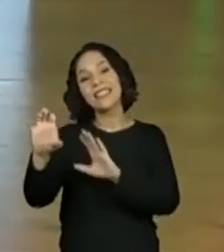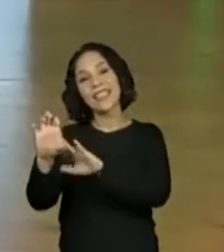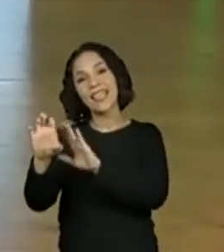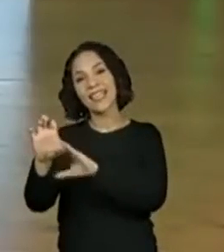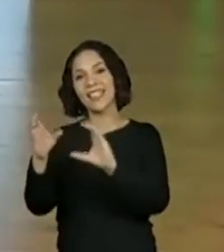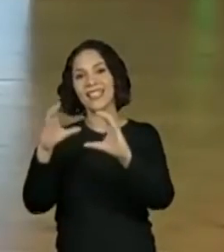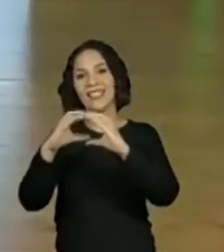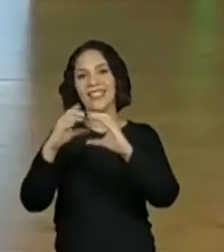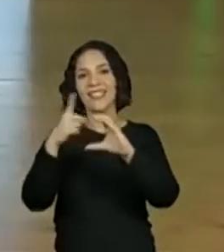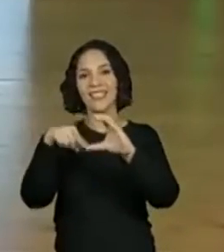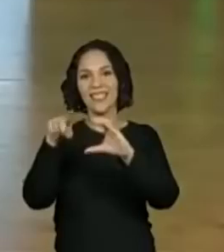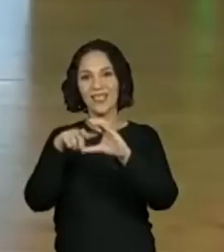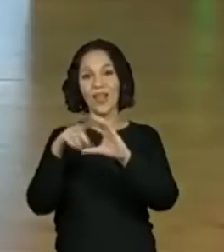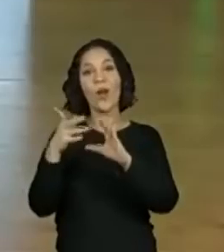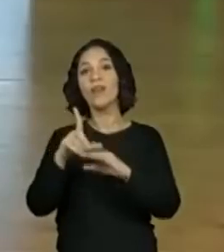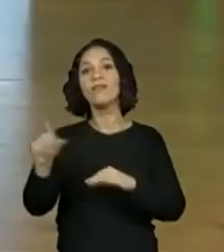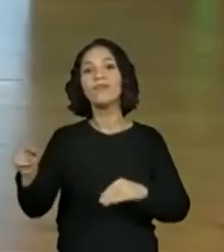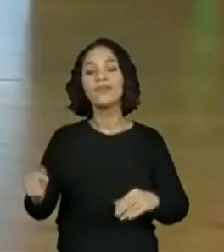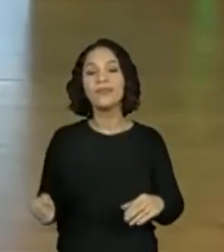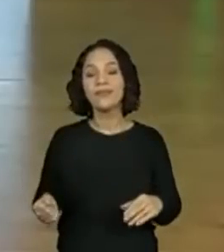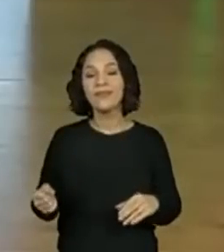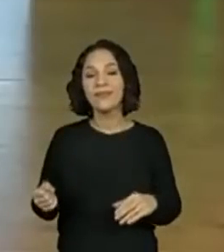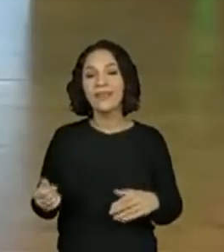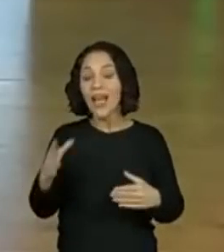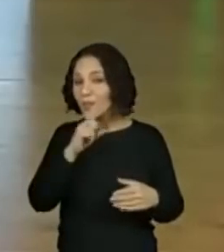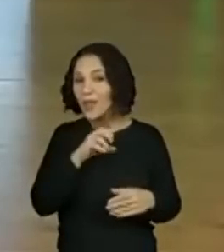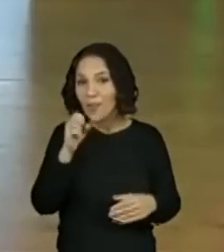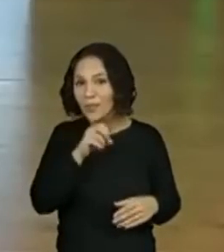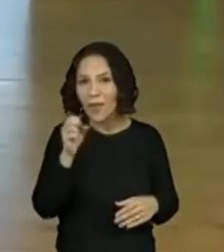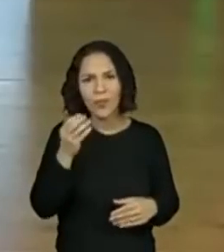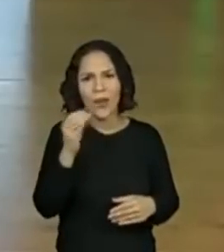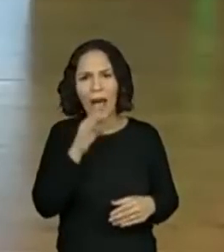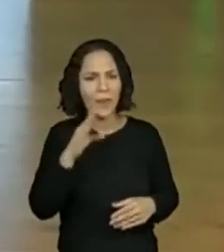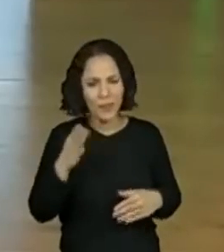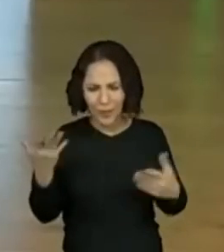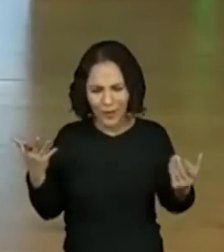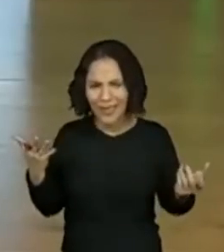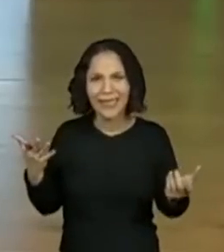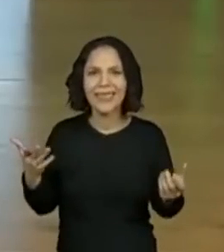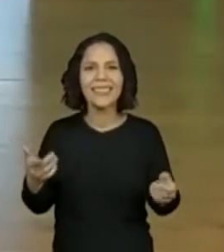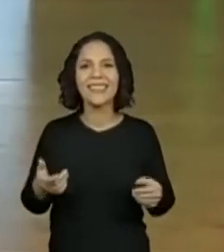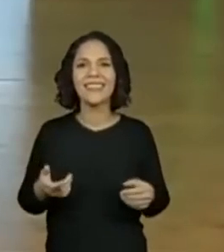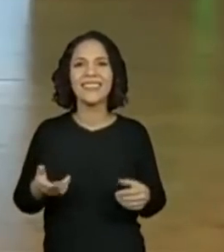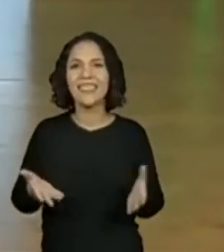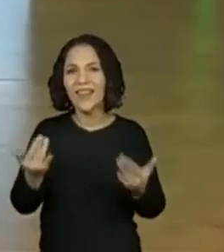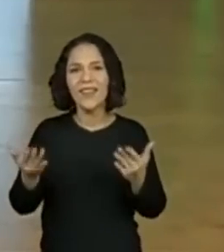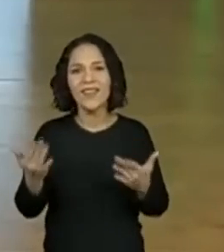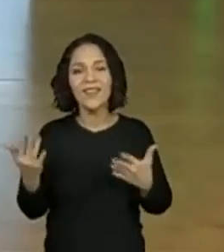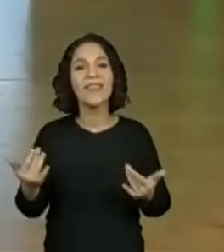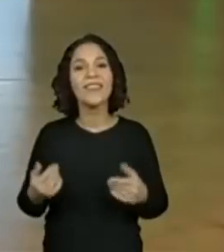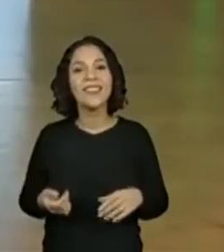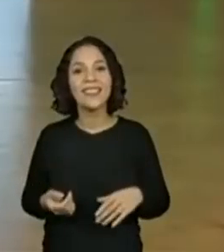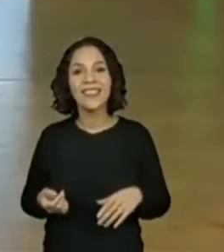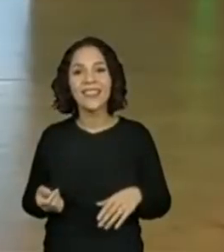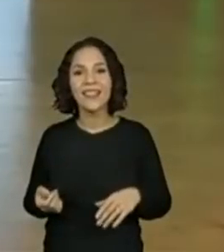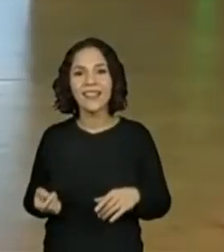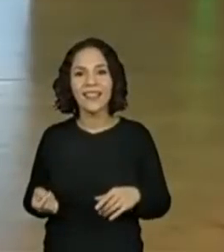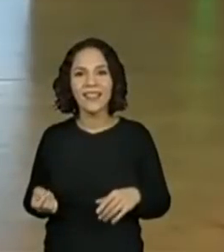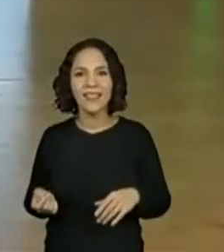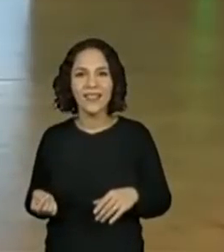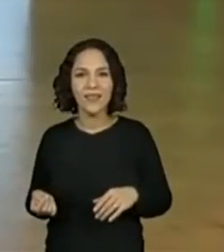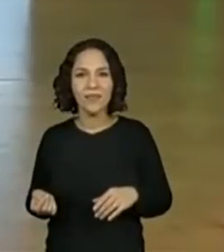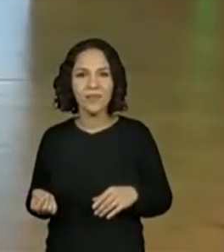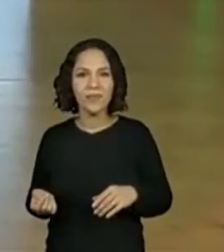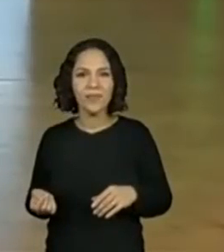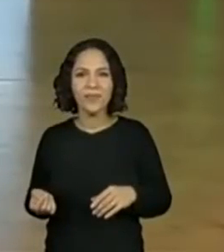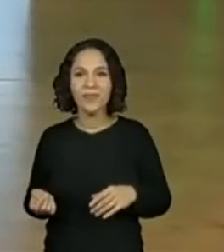Tá. Isso, e agora? Para ela sair. Tá rápido, tá muito rápido. Eu já não tô lendo mais. É...